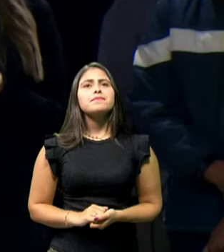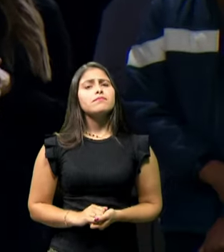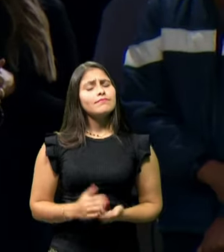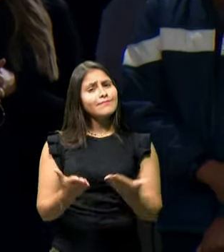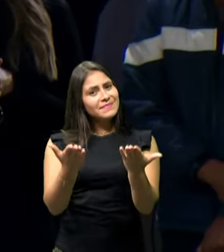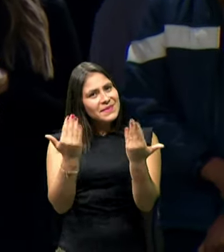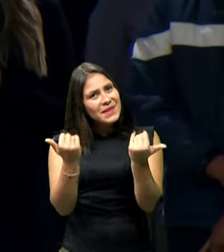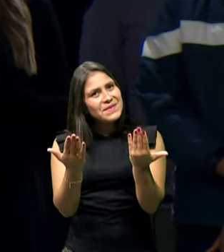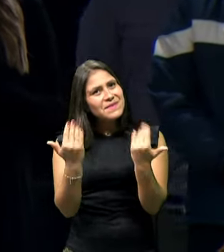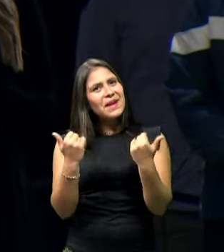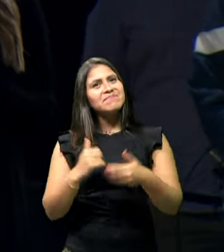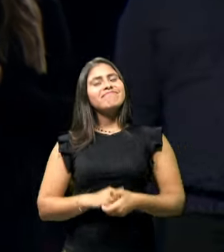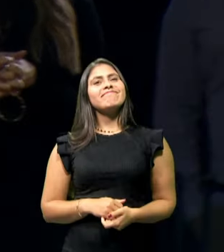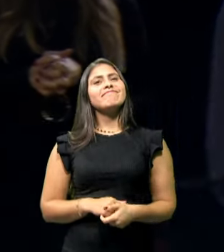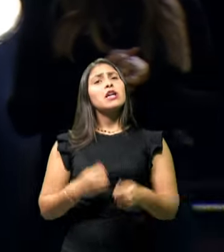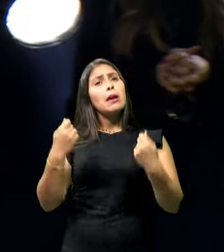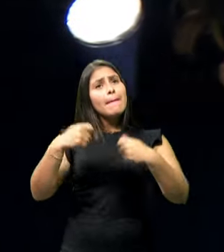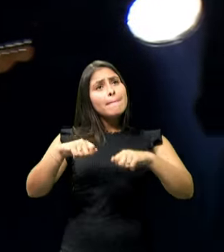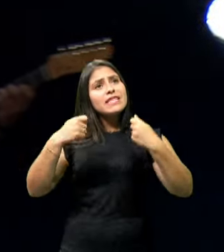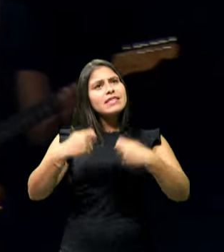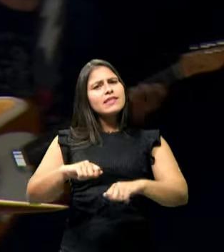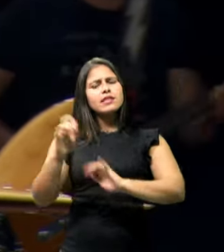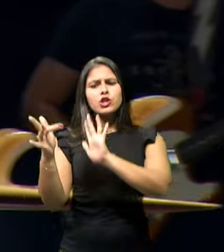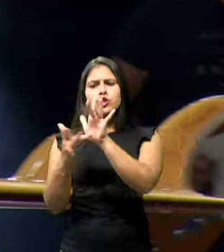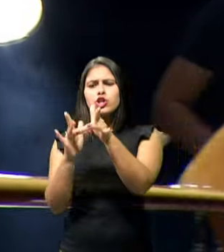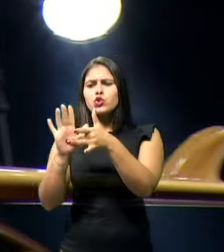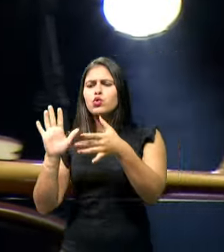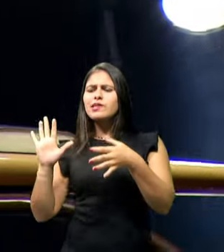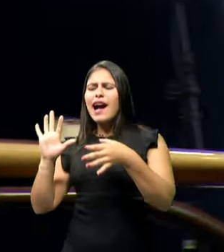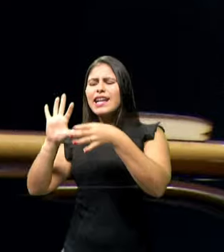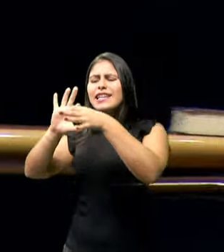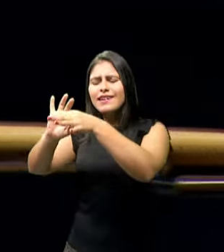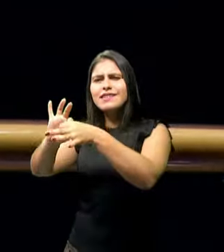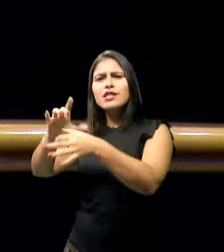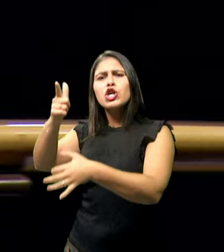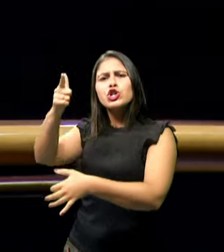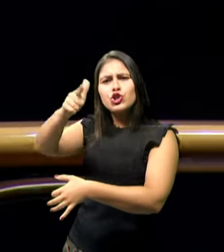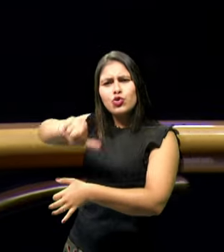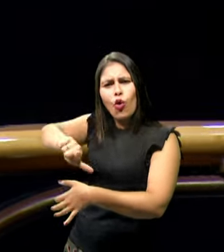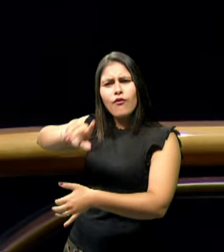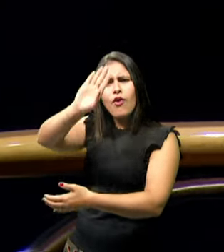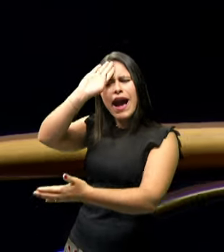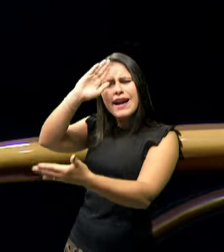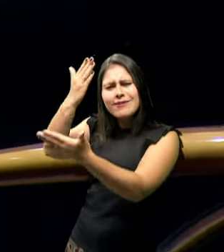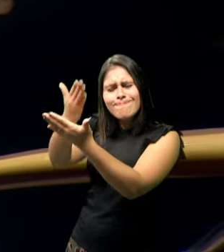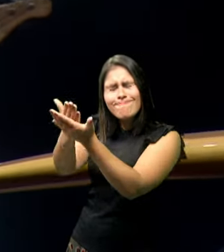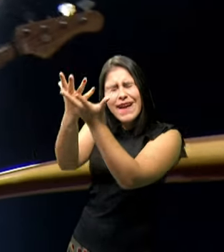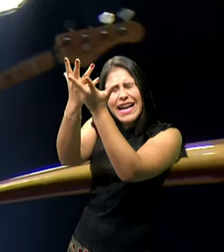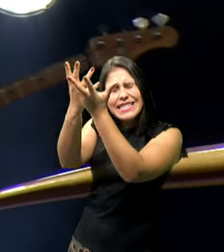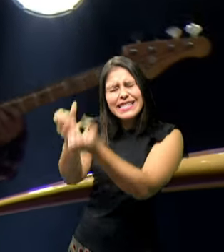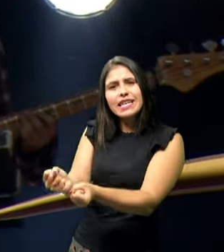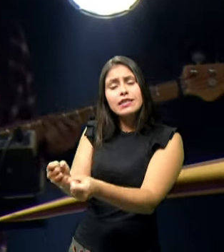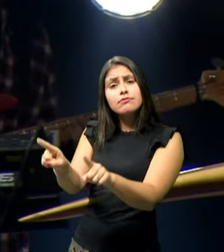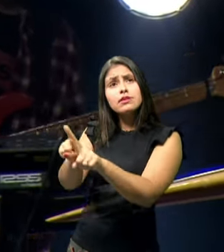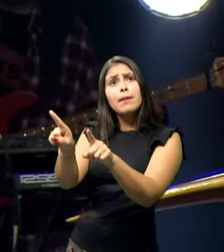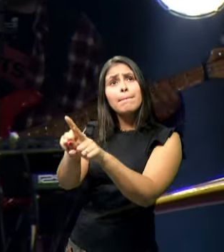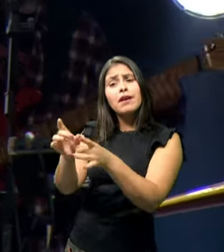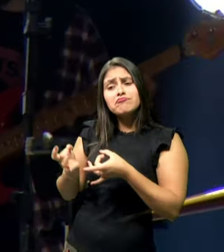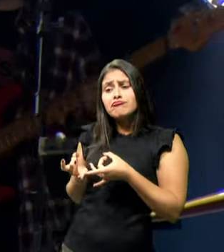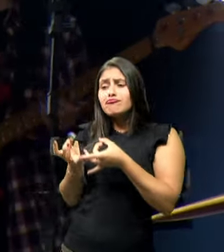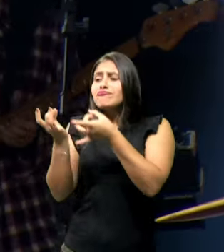Venha, volte, conserte, aceite, entregue. Eu quero orar por